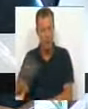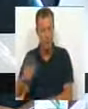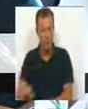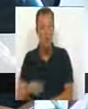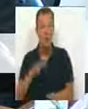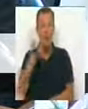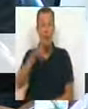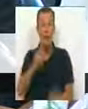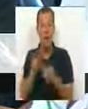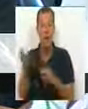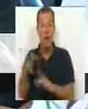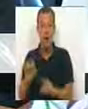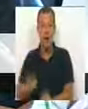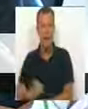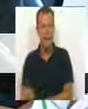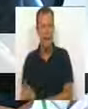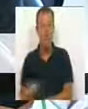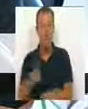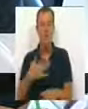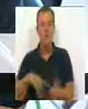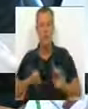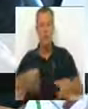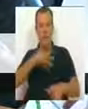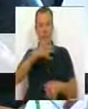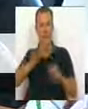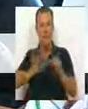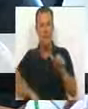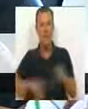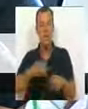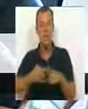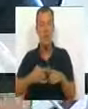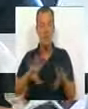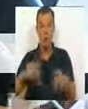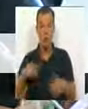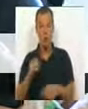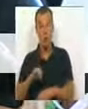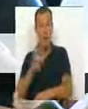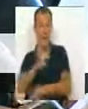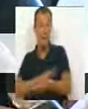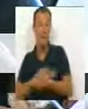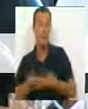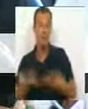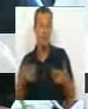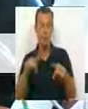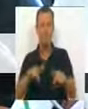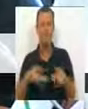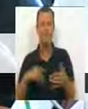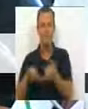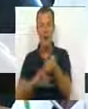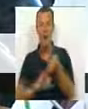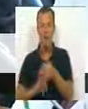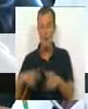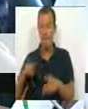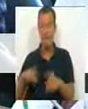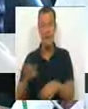nota muito rápida, Sr. Ministro. Começo por fazer uma declaração de interesses enquanto arquiteto paisagista. Vou falar da Associação Portuguesa